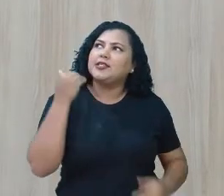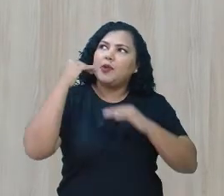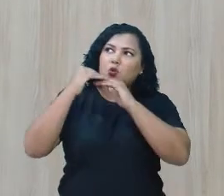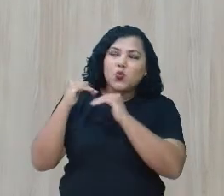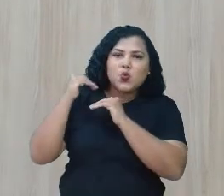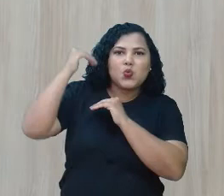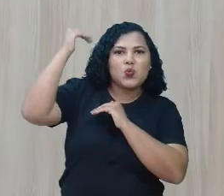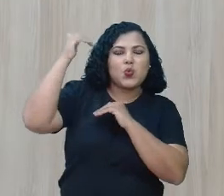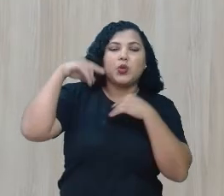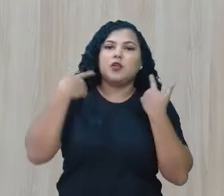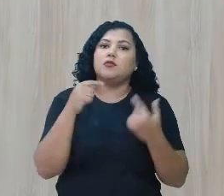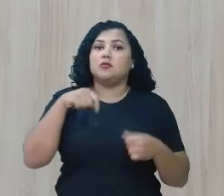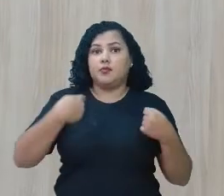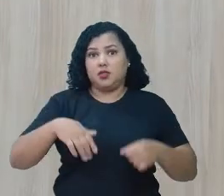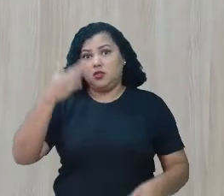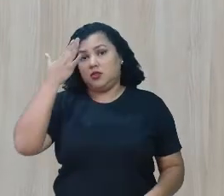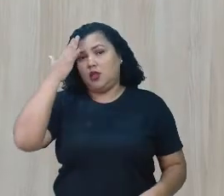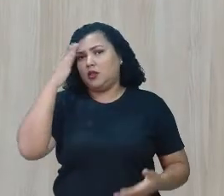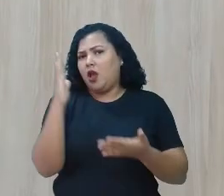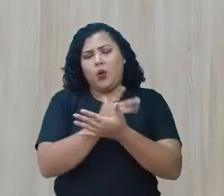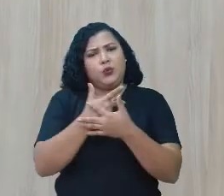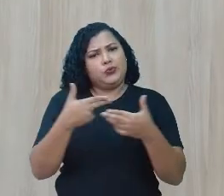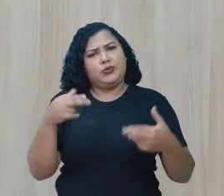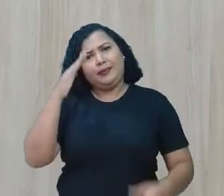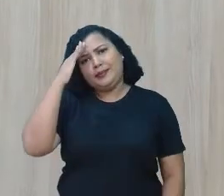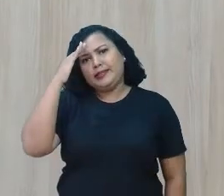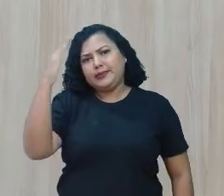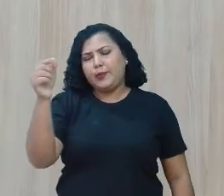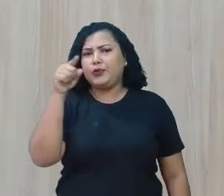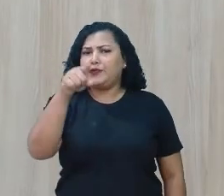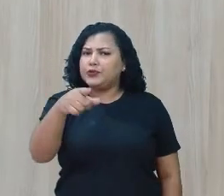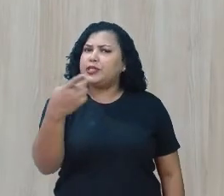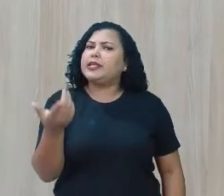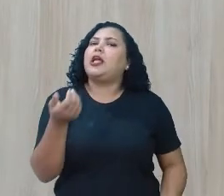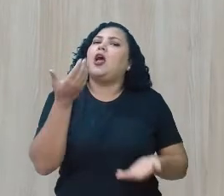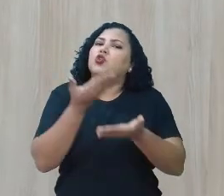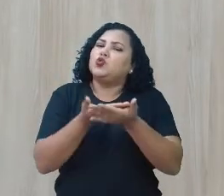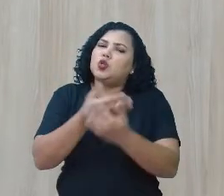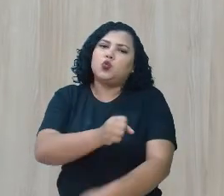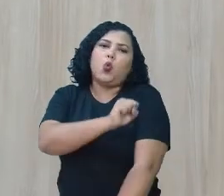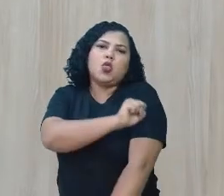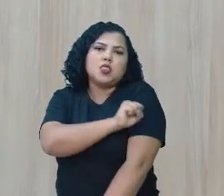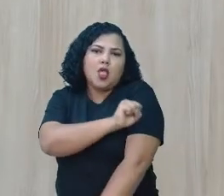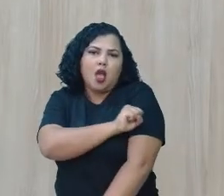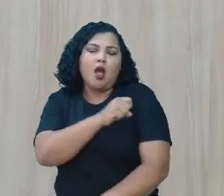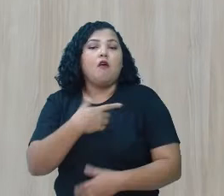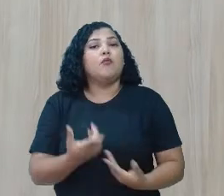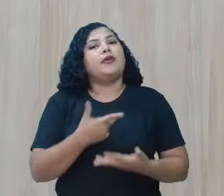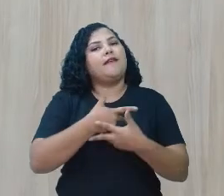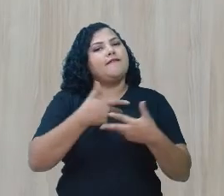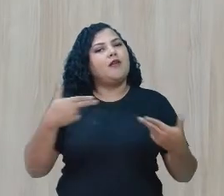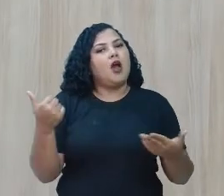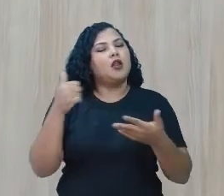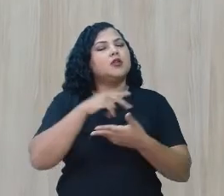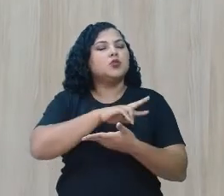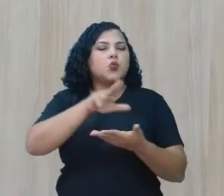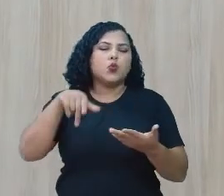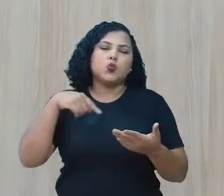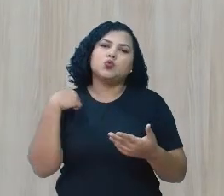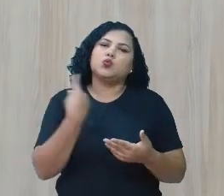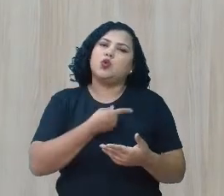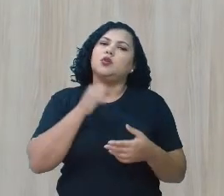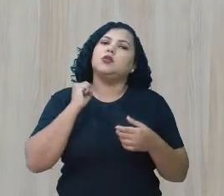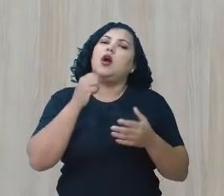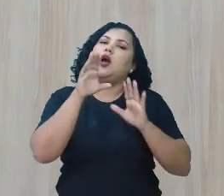precisa entender algumas coisas, principalmente você que está aí no 8º ano, tá bom? Então, muitas coisas que a gente está falando aqui